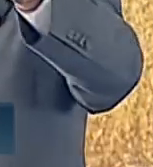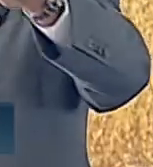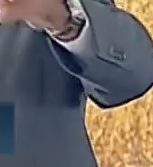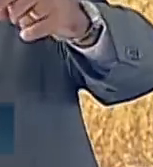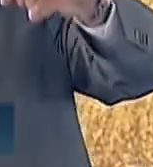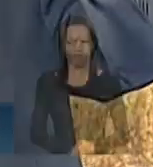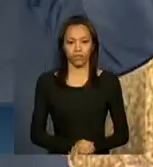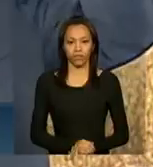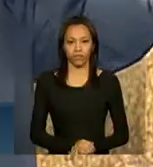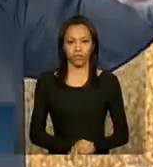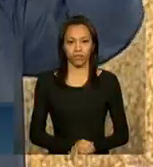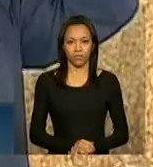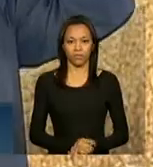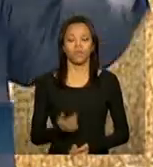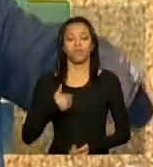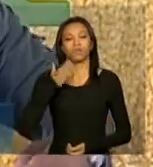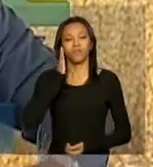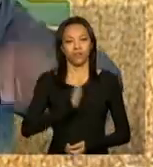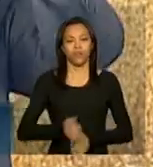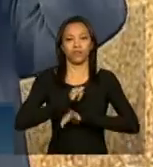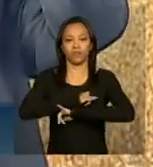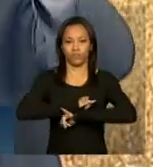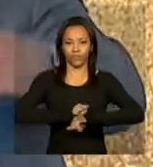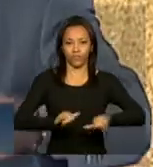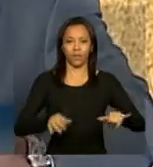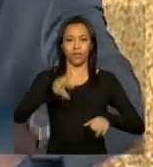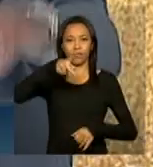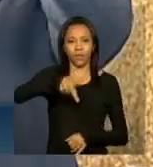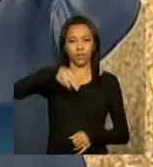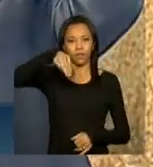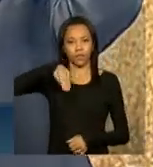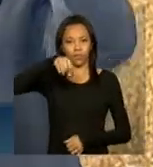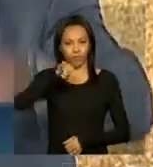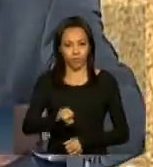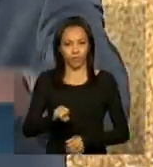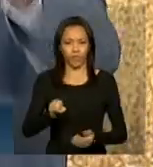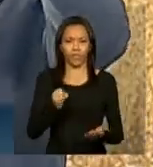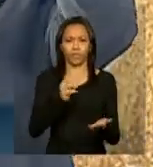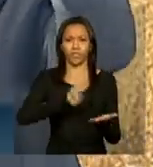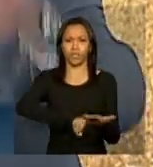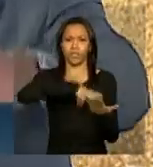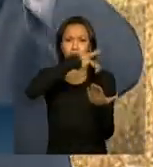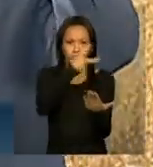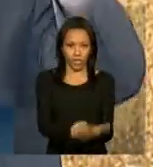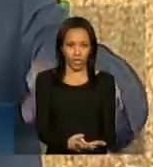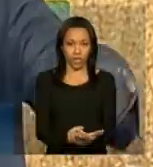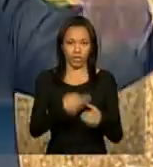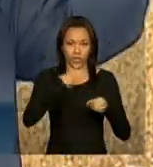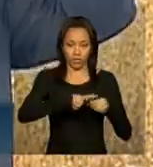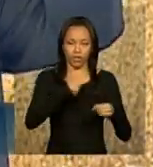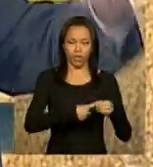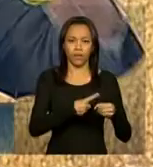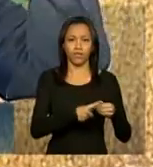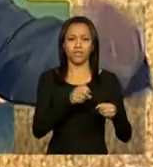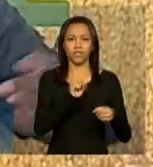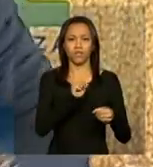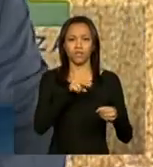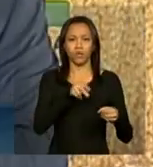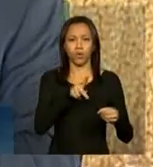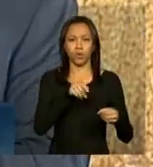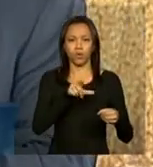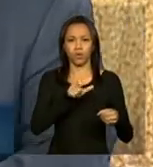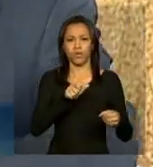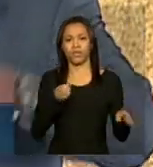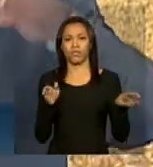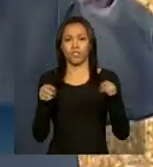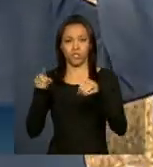senhores, já lançamos a PMI da duplicação de Sinop até Santarém, passando por